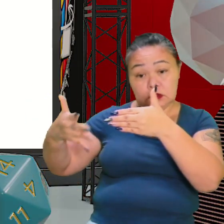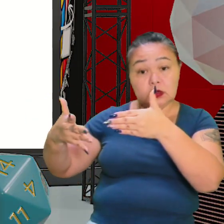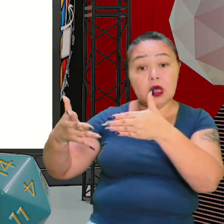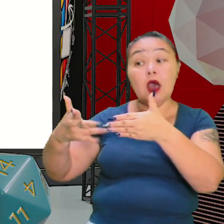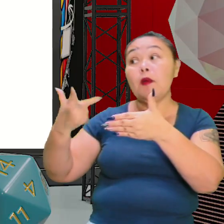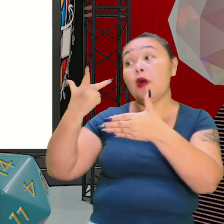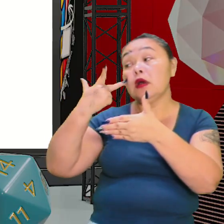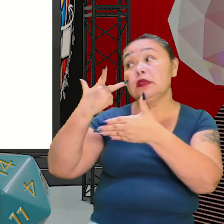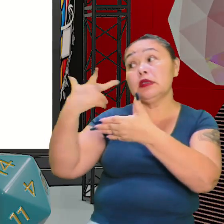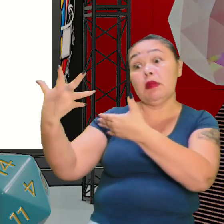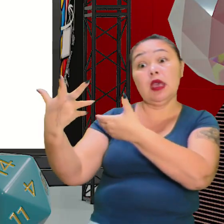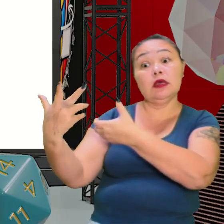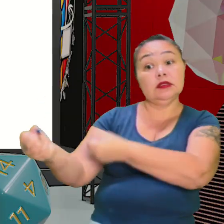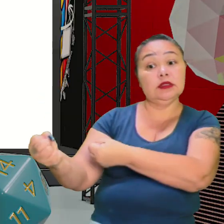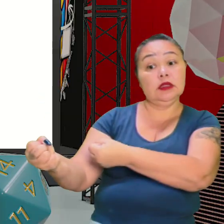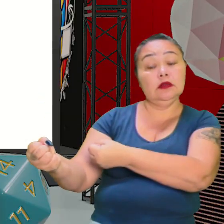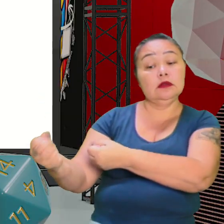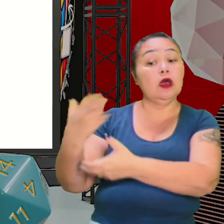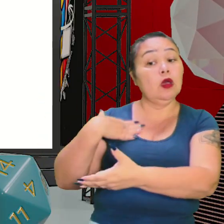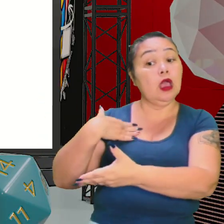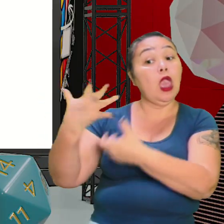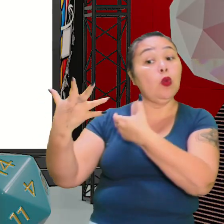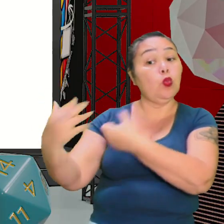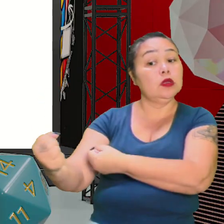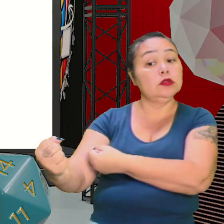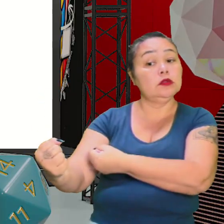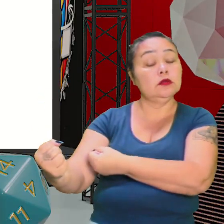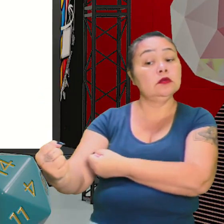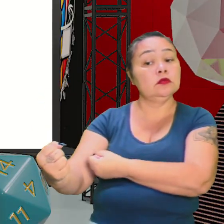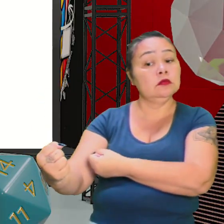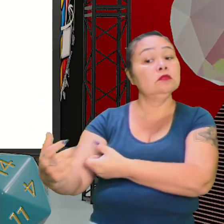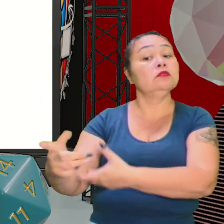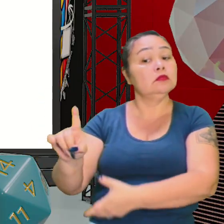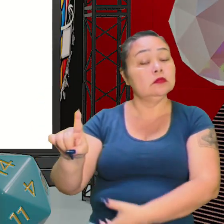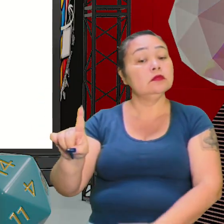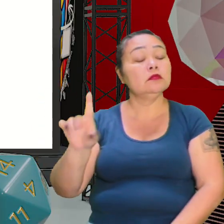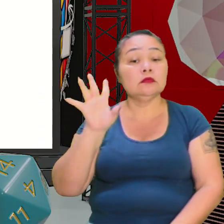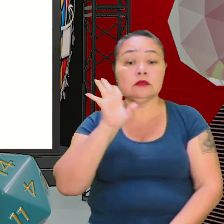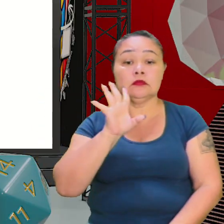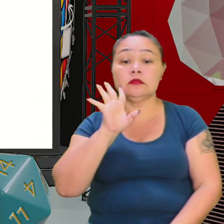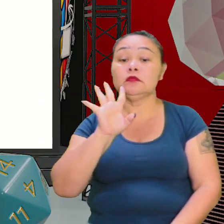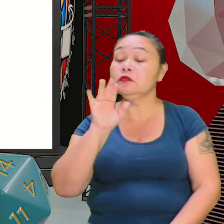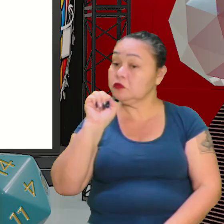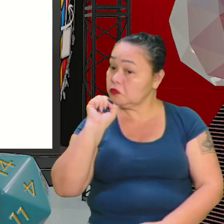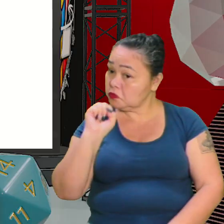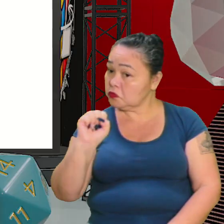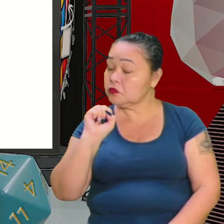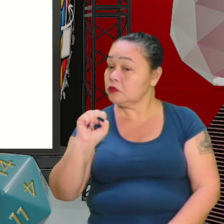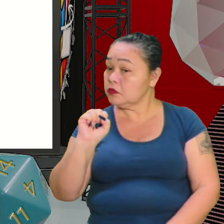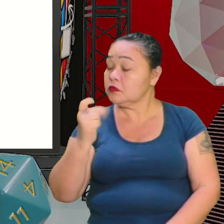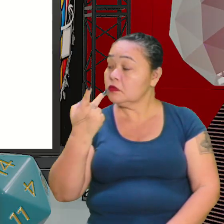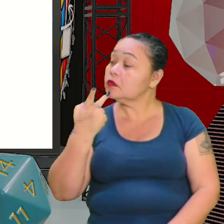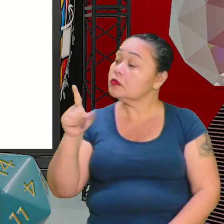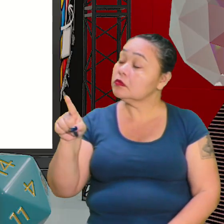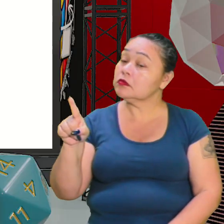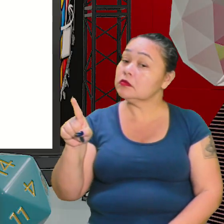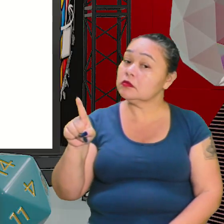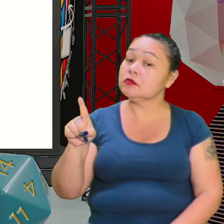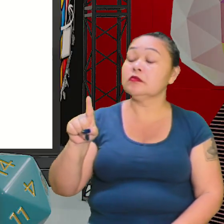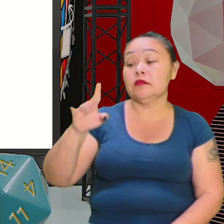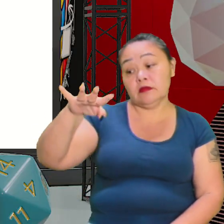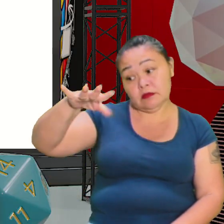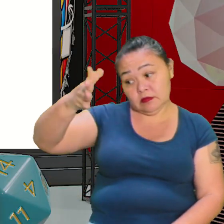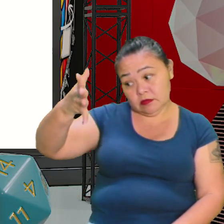a sua autorização. E você pode, olha só que coisa legal, você pode falar assim, vizinho, ó,